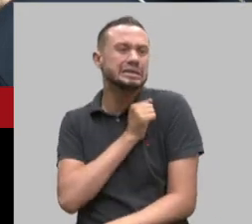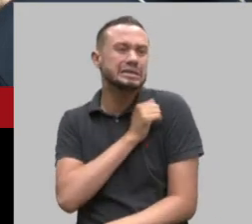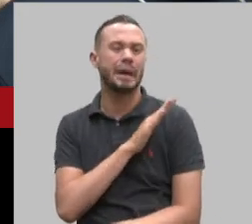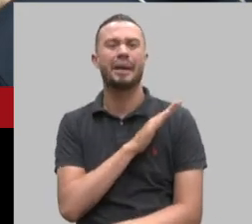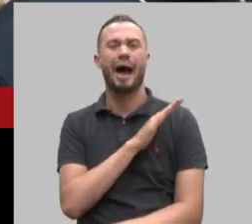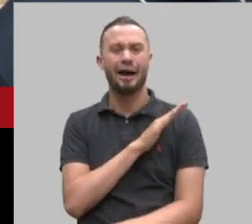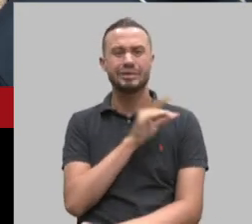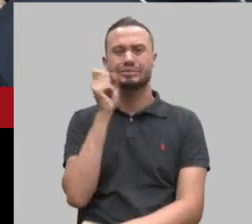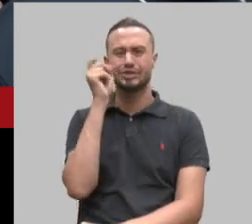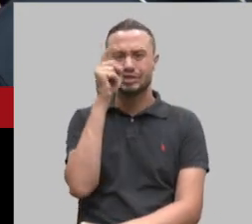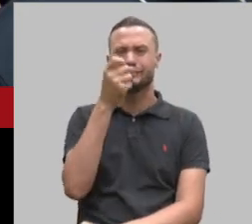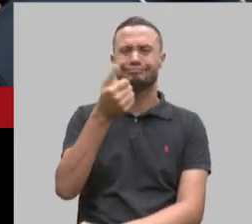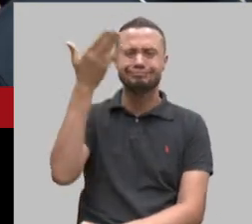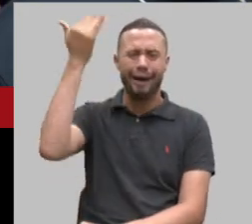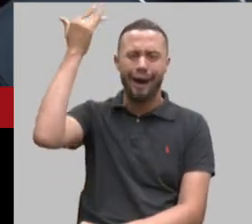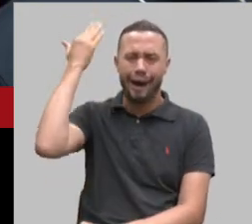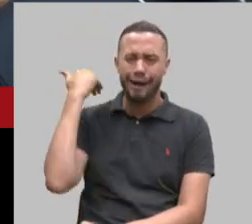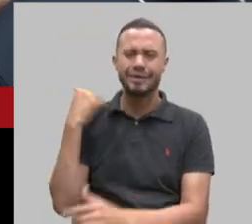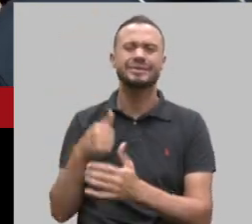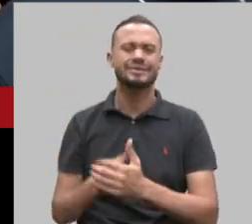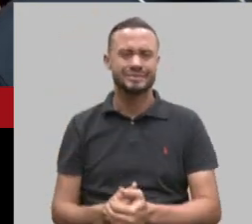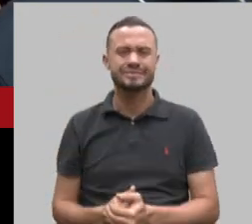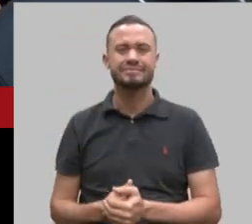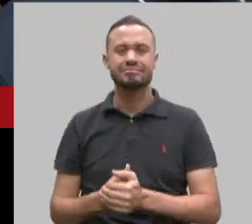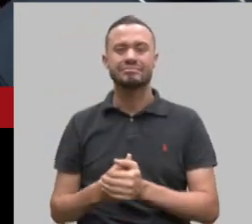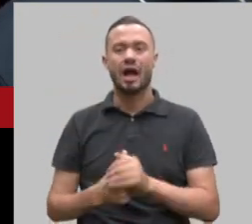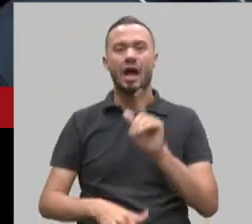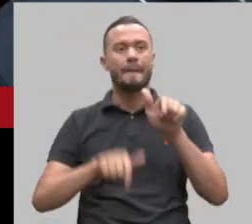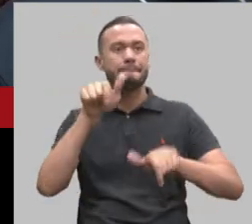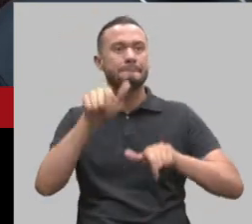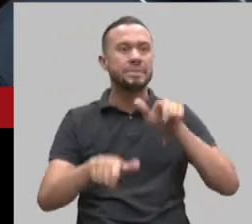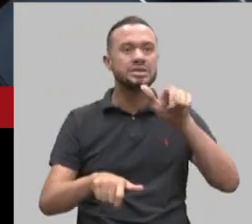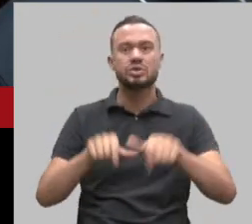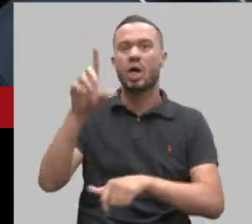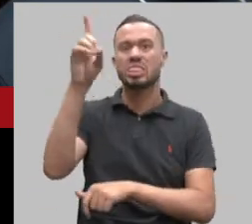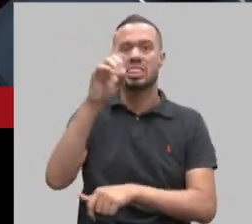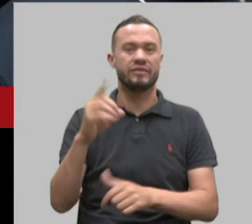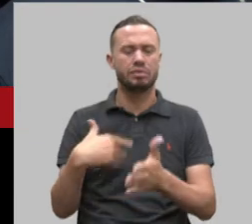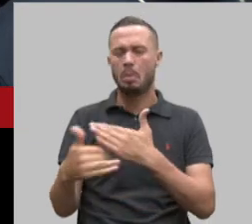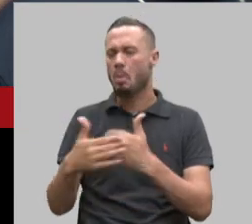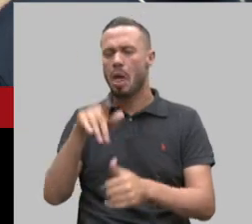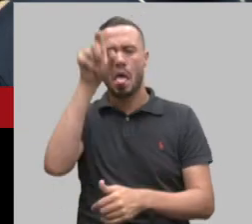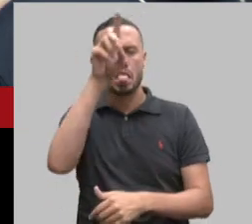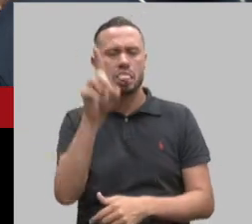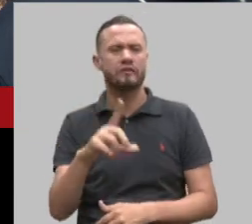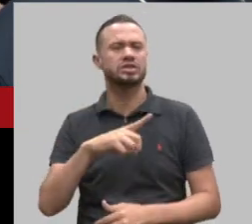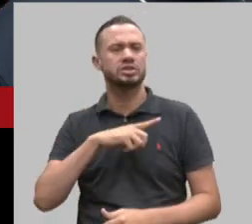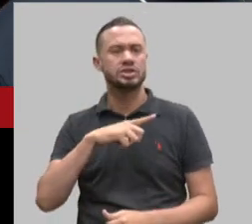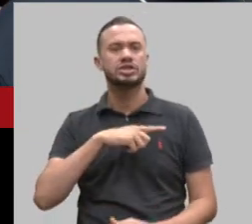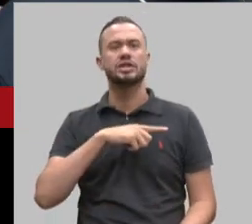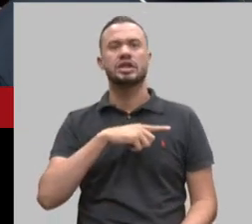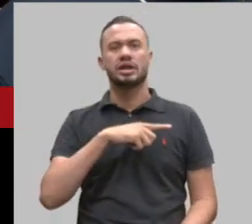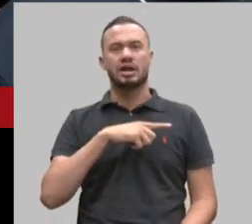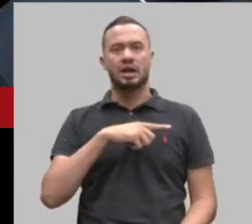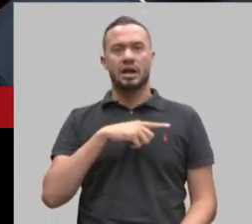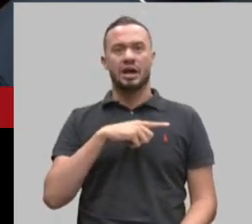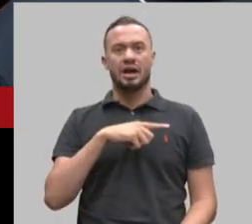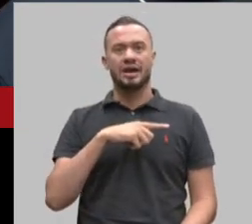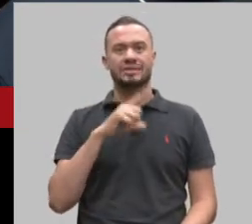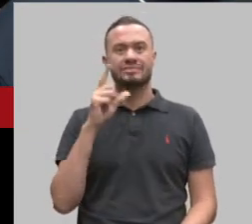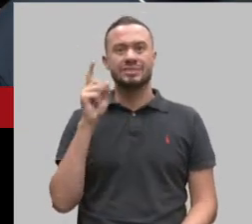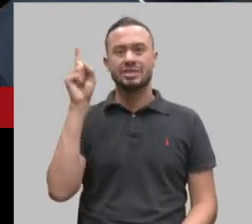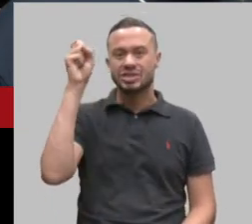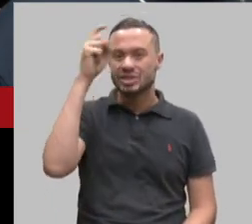também há um tempo atrás pessoas com deficiência independente da deficiência que você tinha e acabavam te